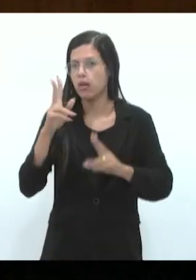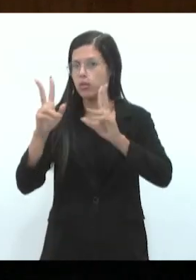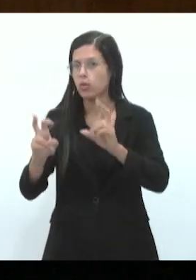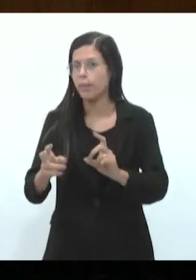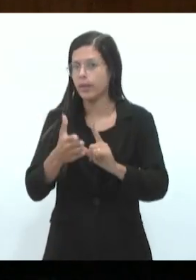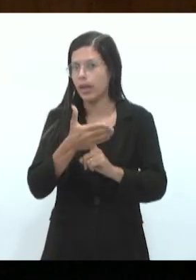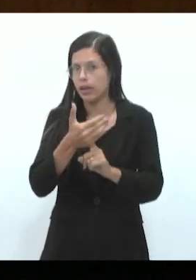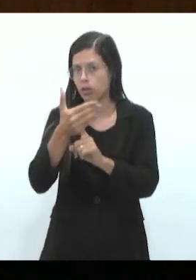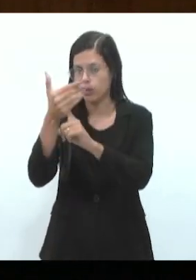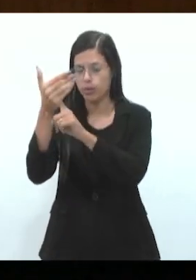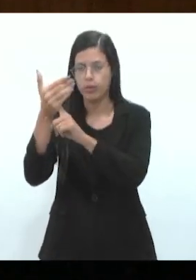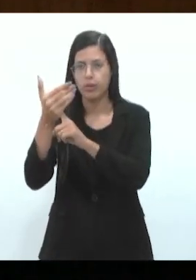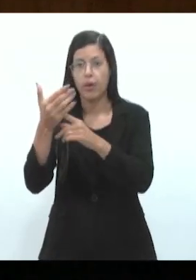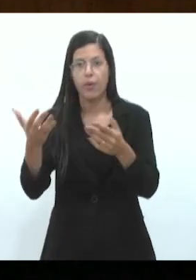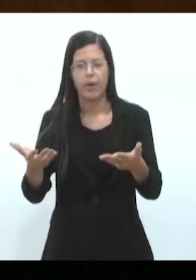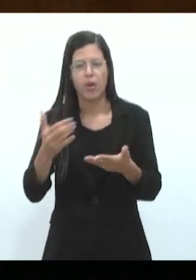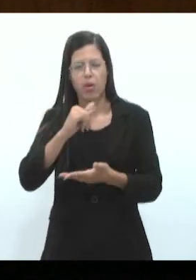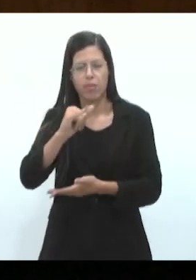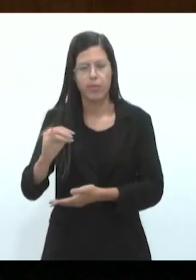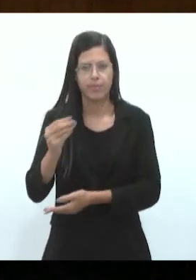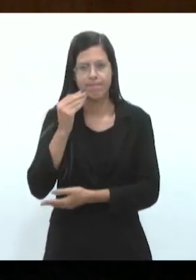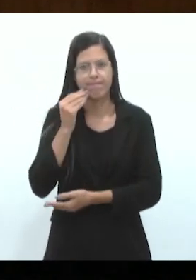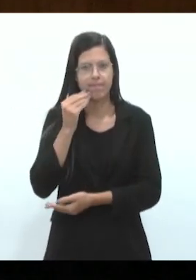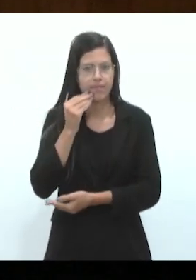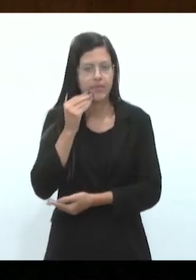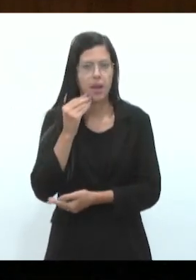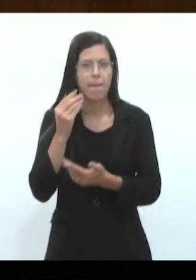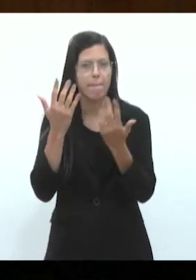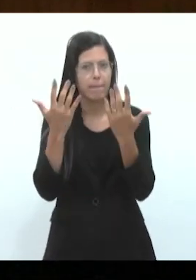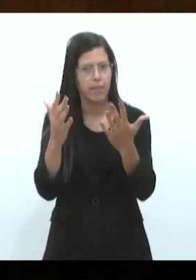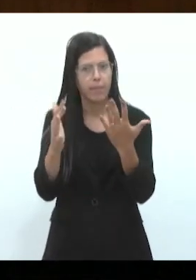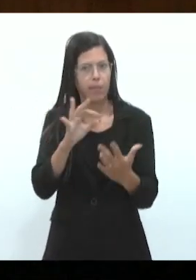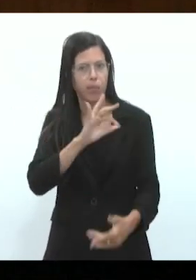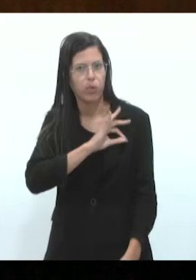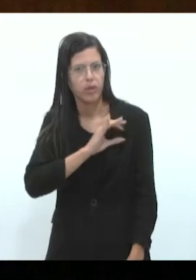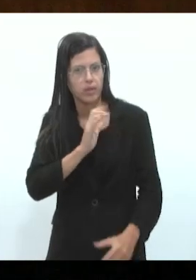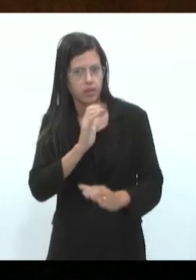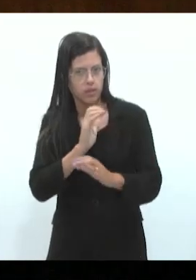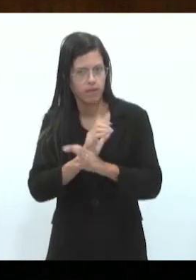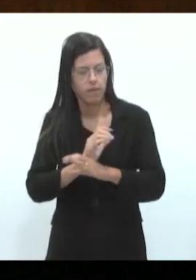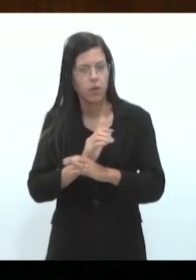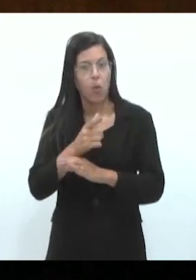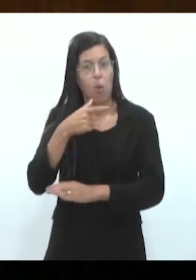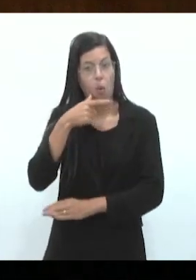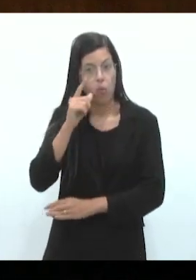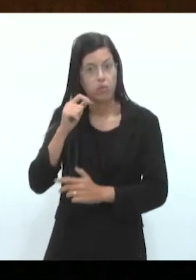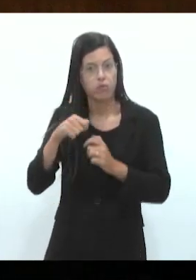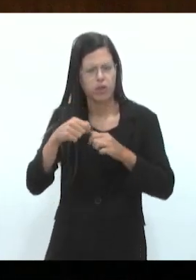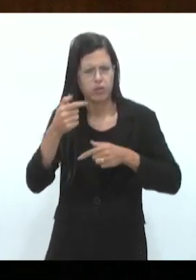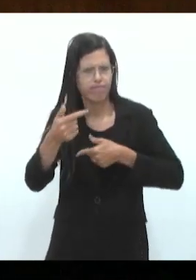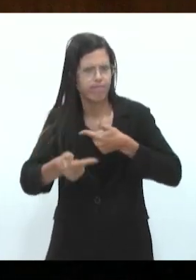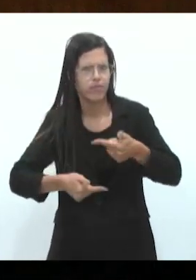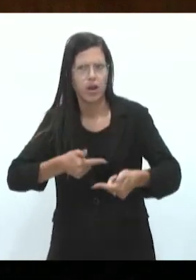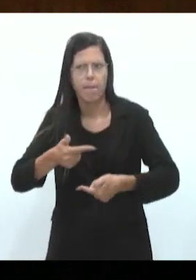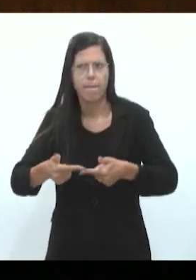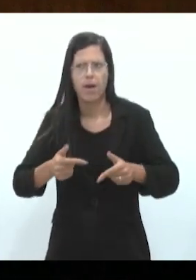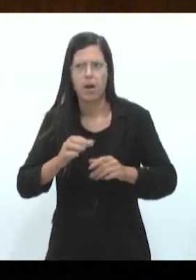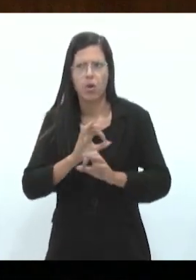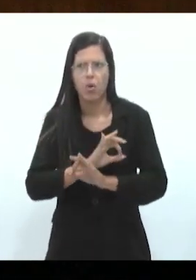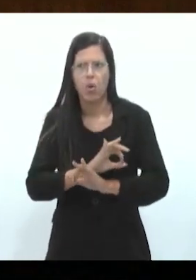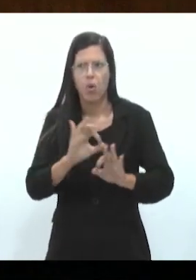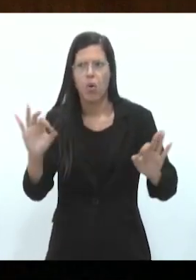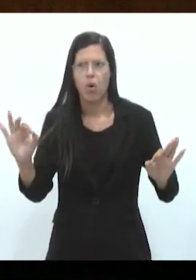quero aqui, aproveitando esse momento, parabenizar a Polícia Civil, que ontem fez um trabalho magnífico. Deixa-me falar aqui